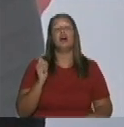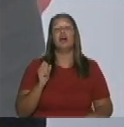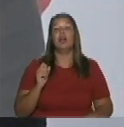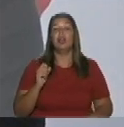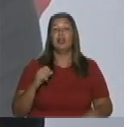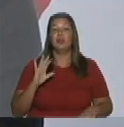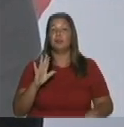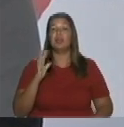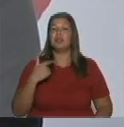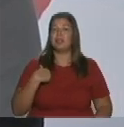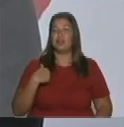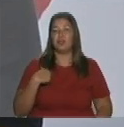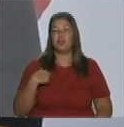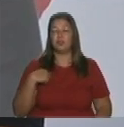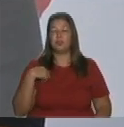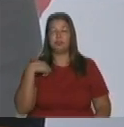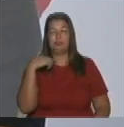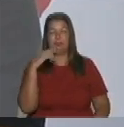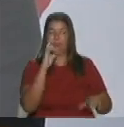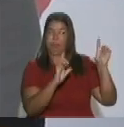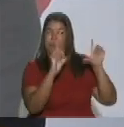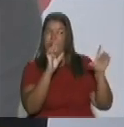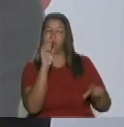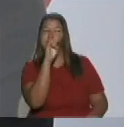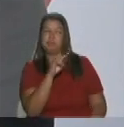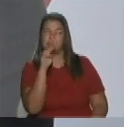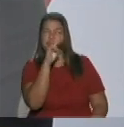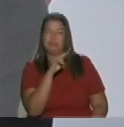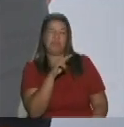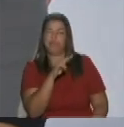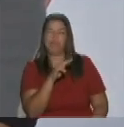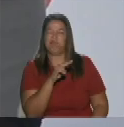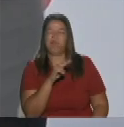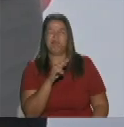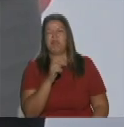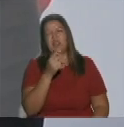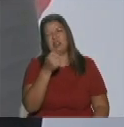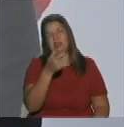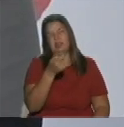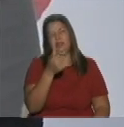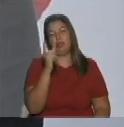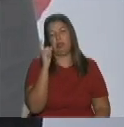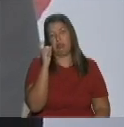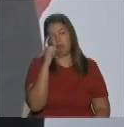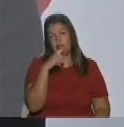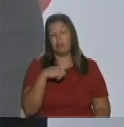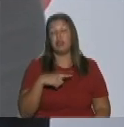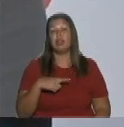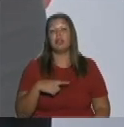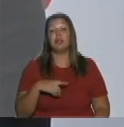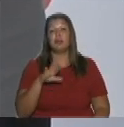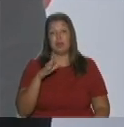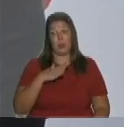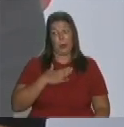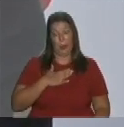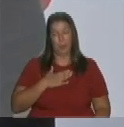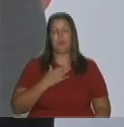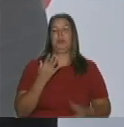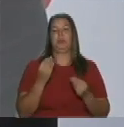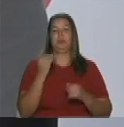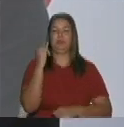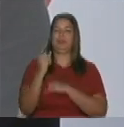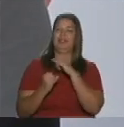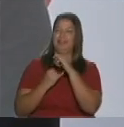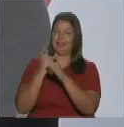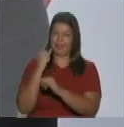chulas. Mas assim, eu quase não vejo televisão, então eu acompanho muito pouco, né? Por outro lado, eu sou muito o cara da